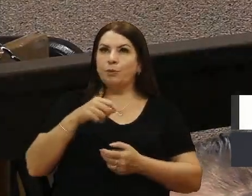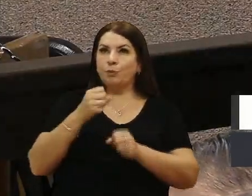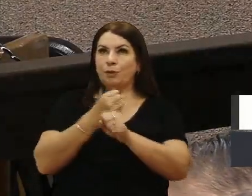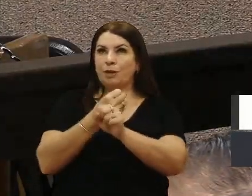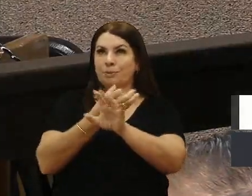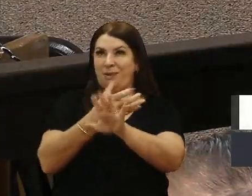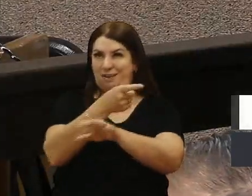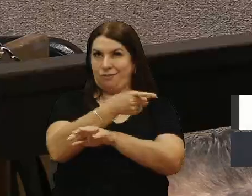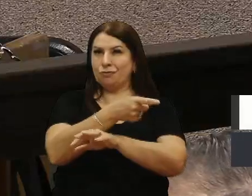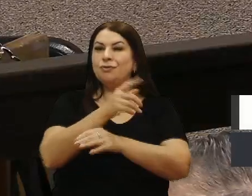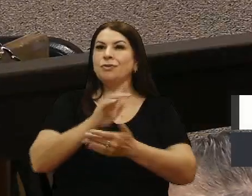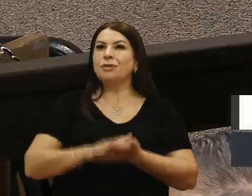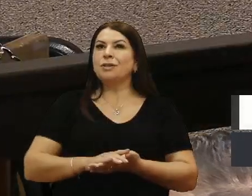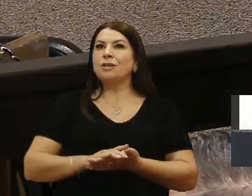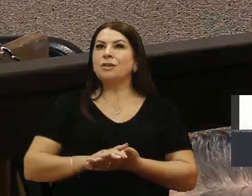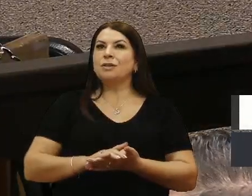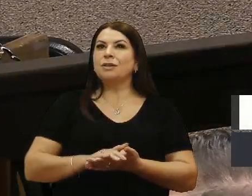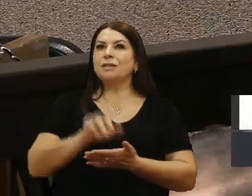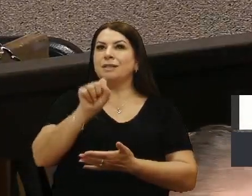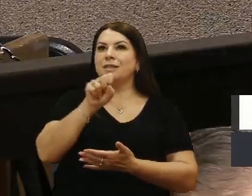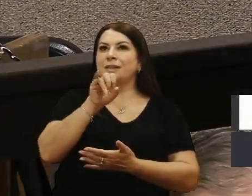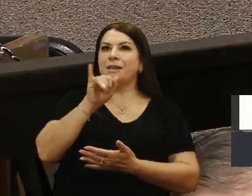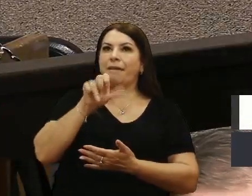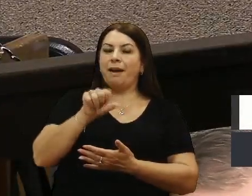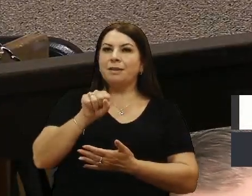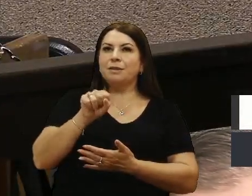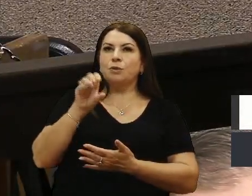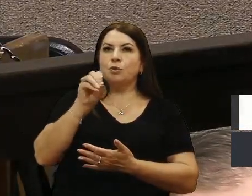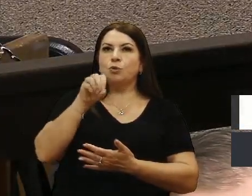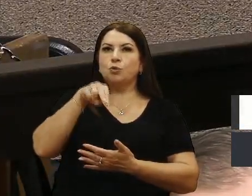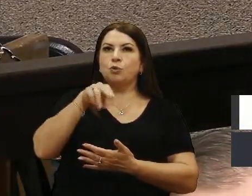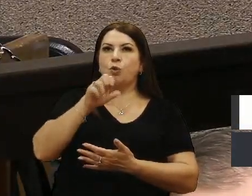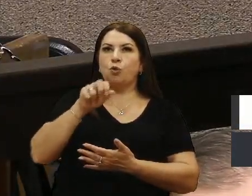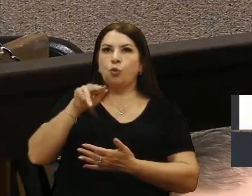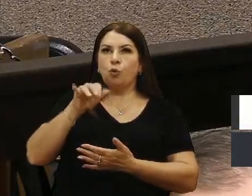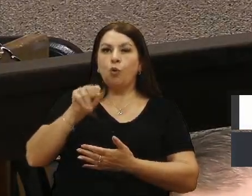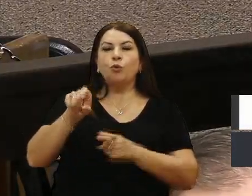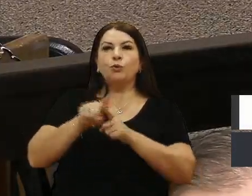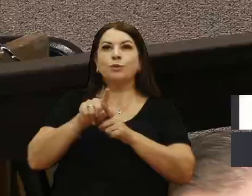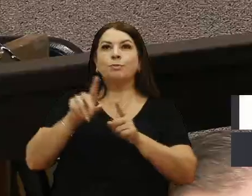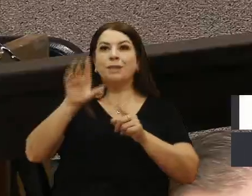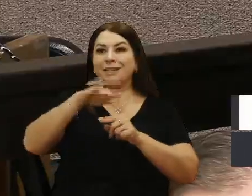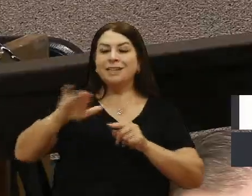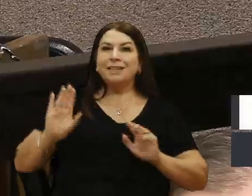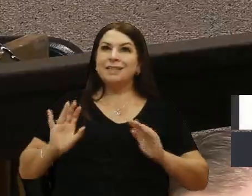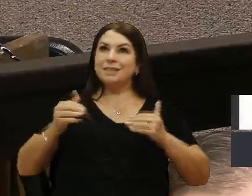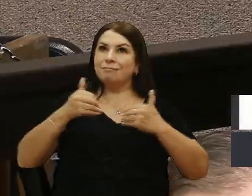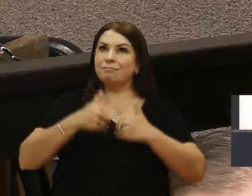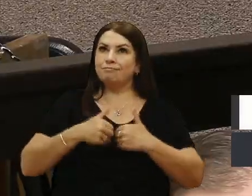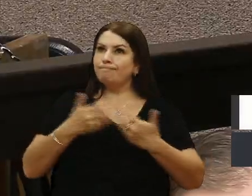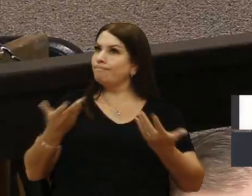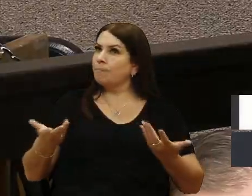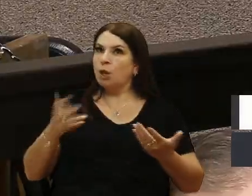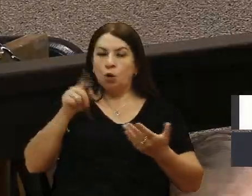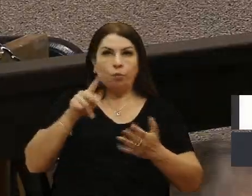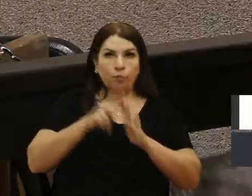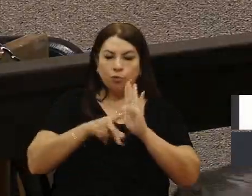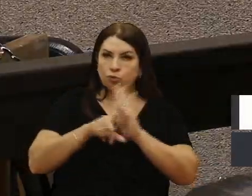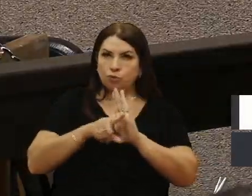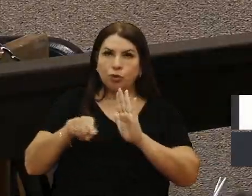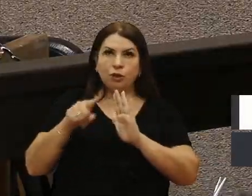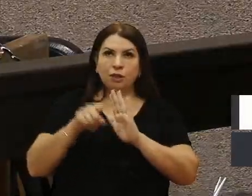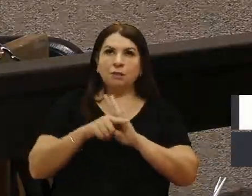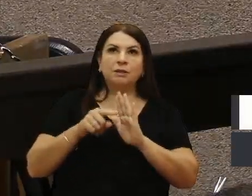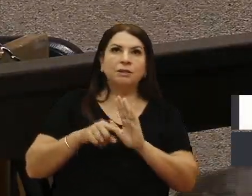SMED, os sinais sonoros para as crianças autistas nas escolas. Gente, é um projeto